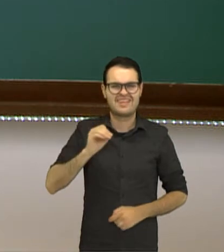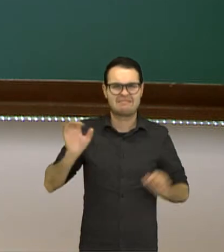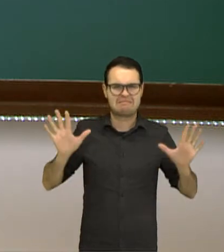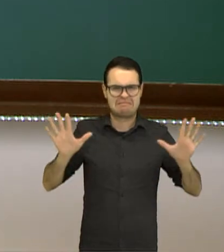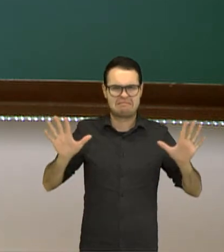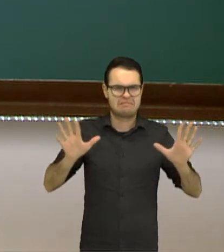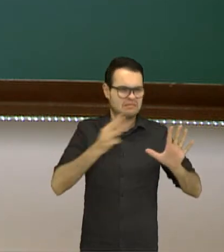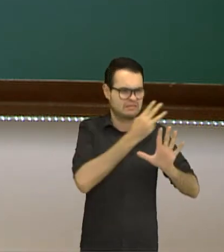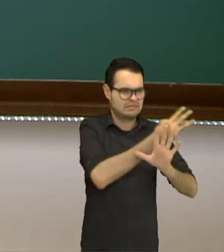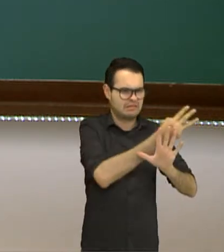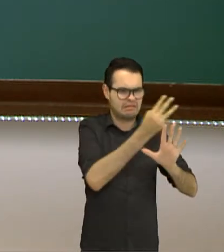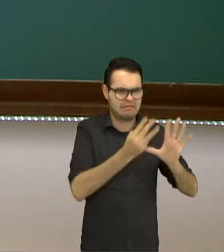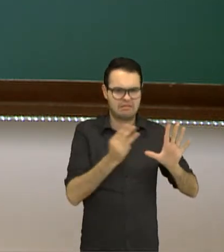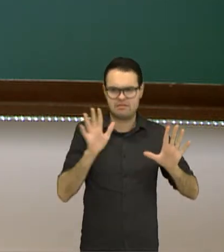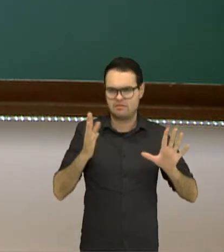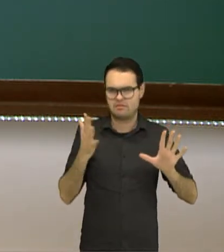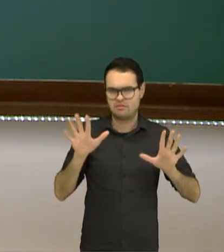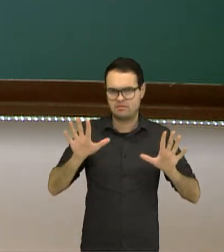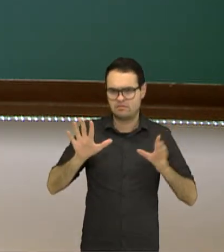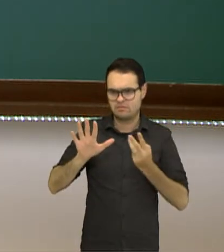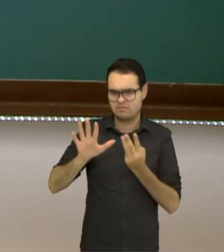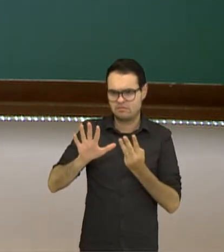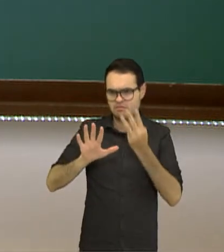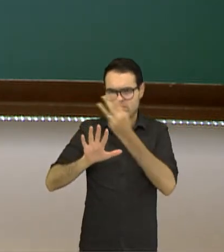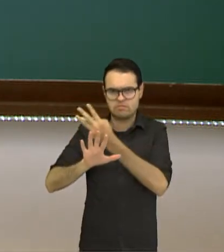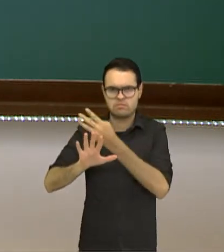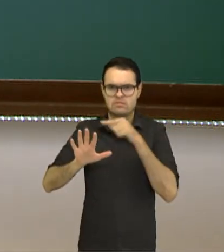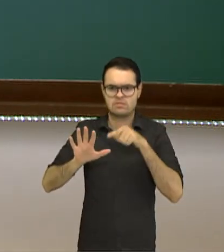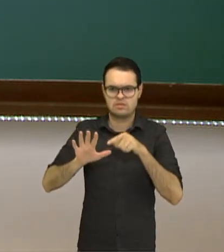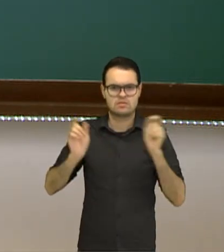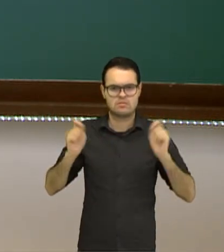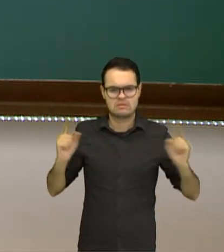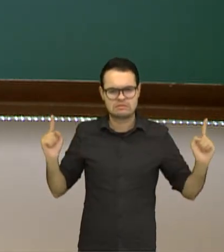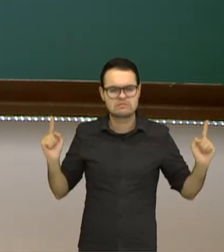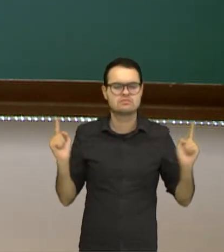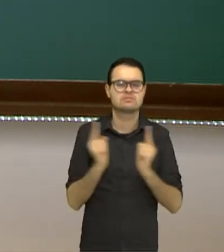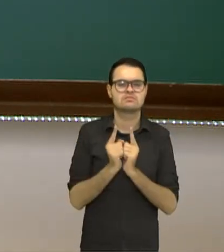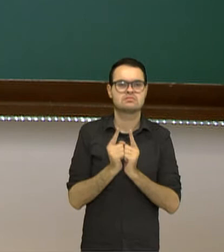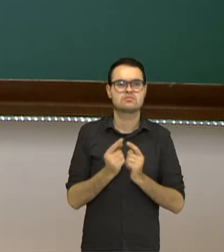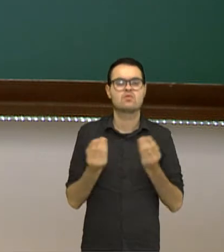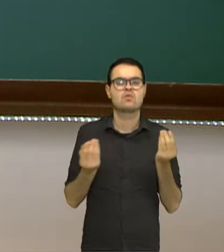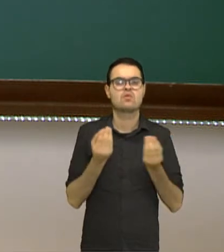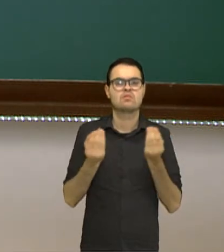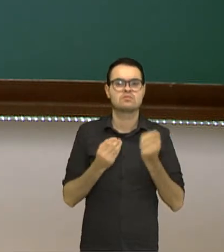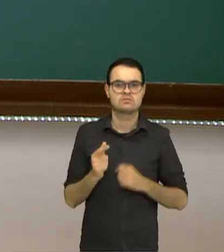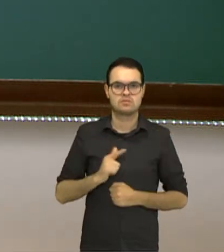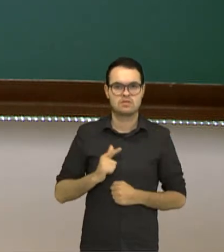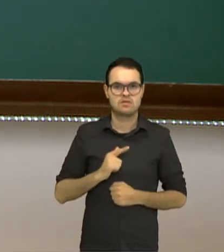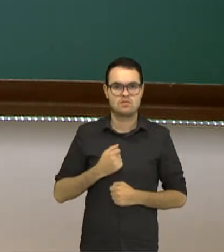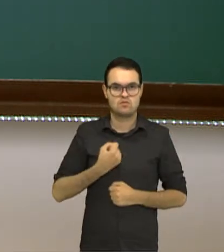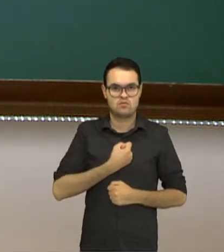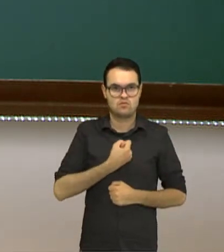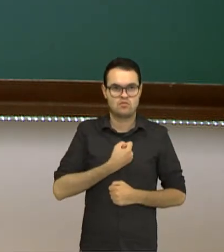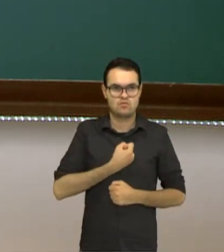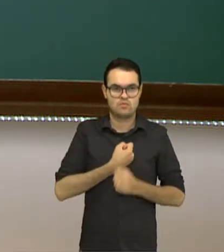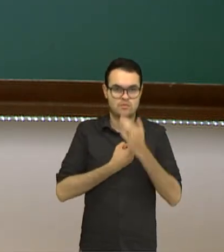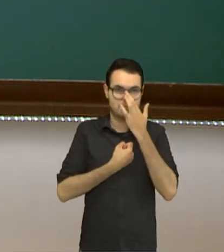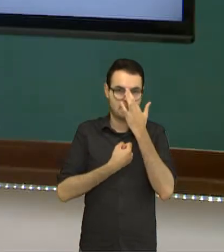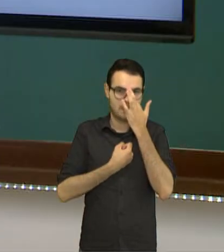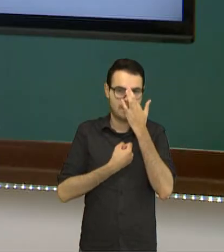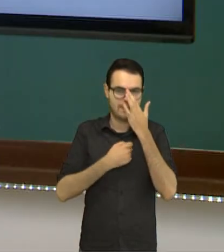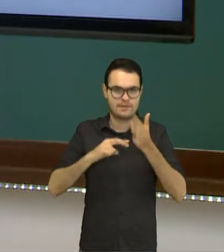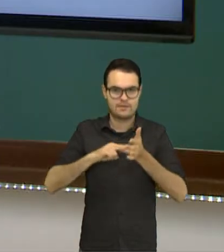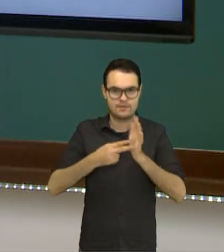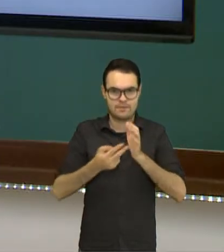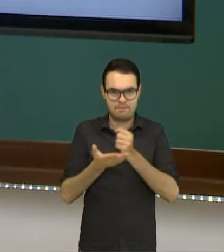ele pode ser escrito numa forma de potenciação. E como é que a gente escreve? Tem um número que é referente